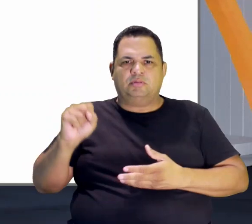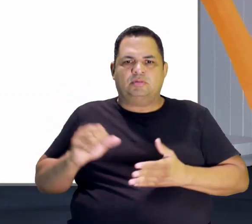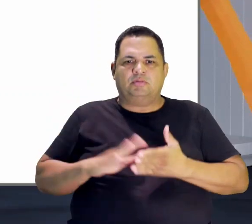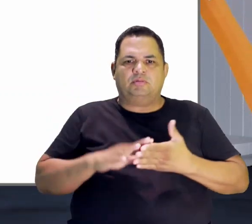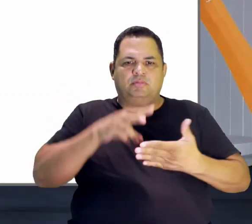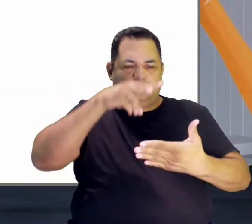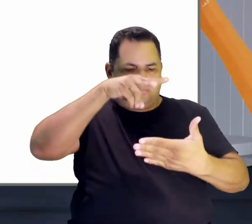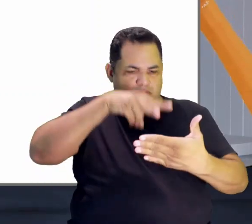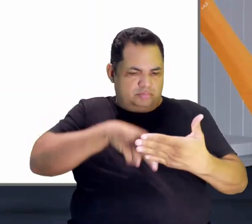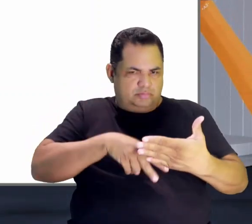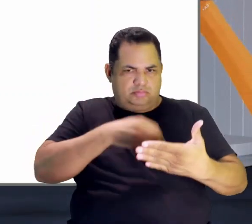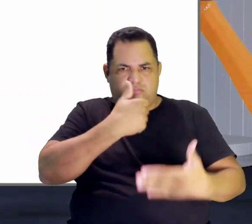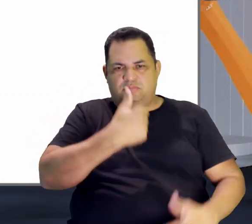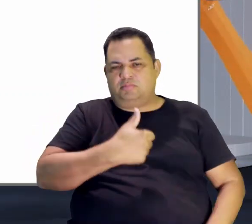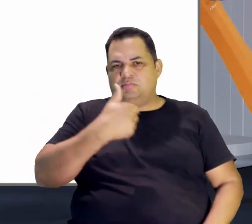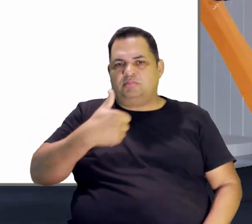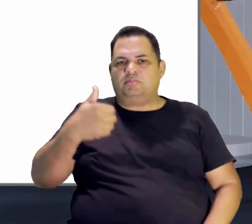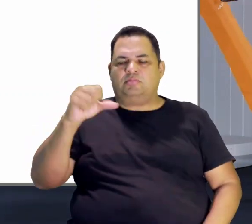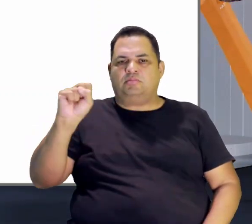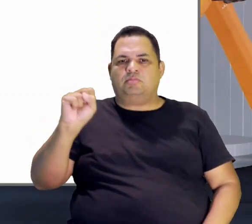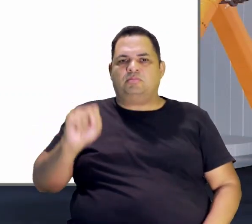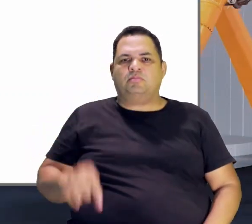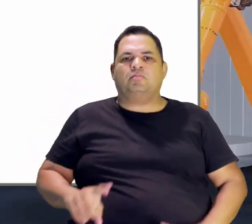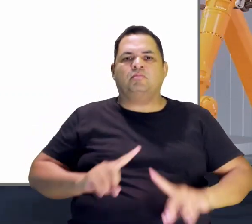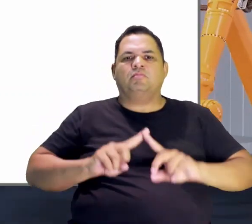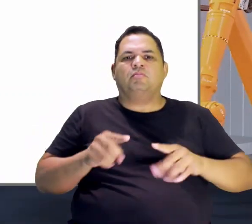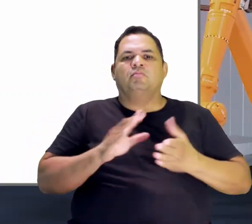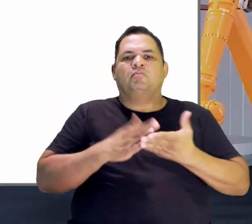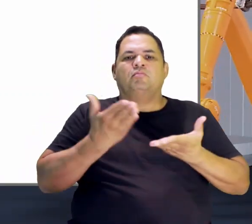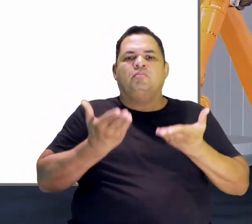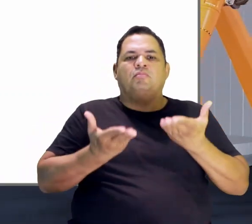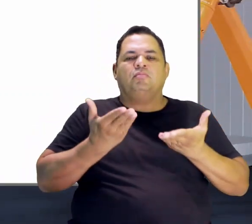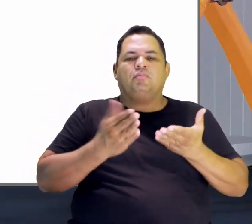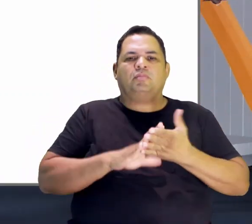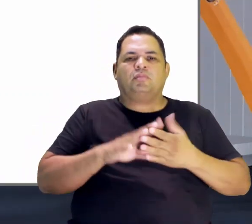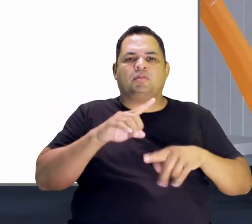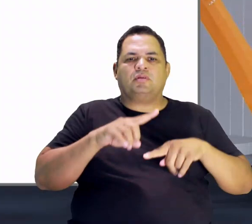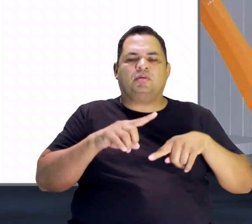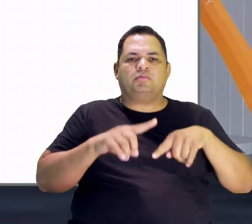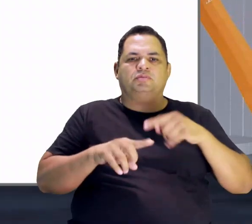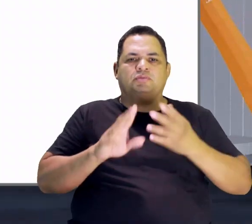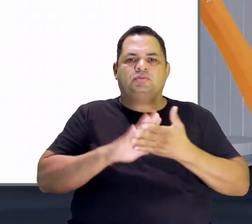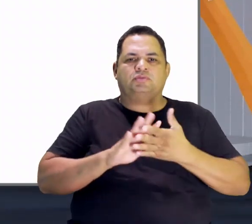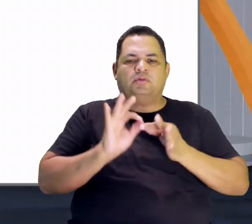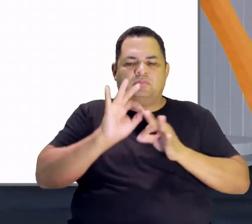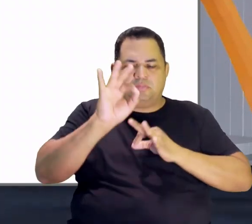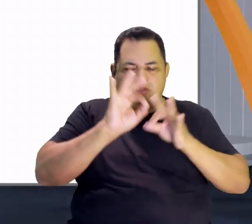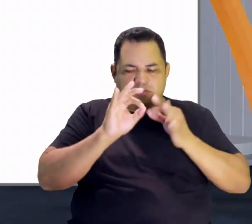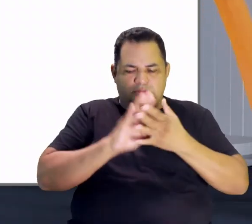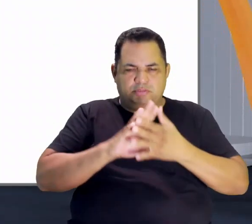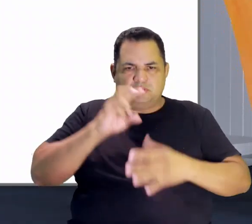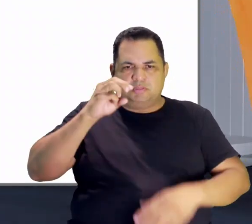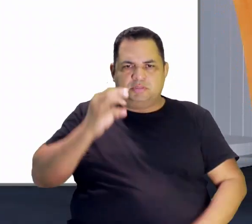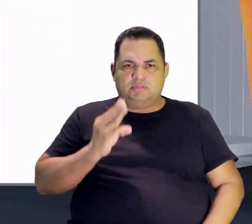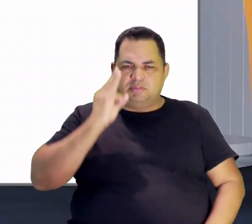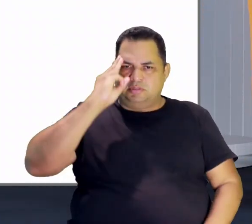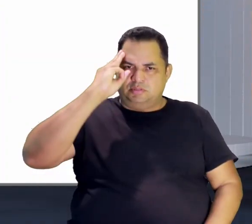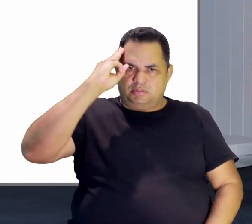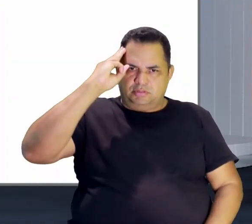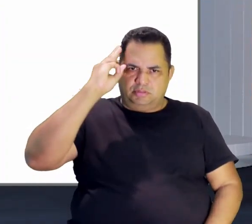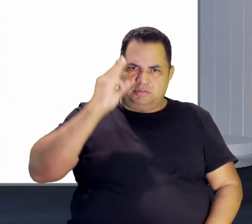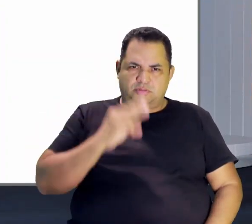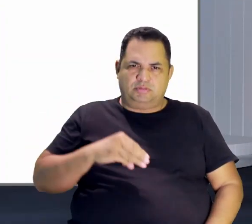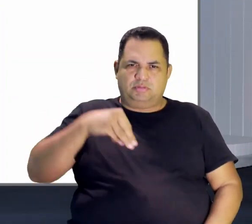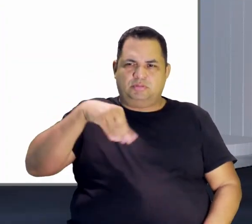eu leio 118 quilogramas. Mas a balança, na verdade, só mede em newton, tá? Então, dá